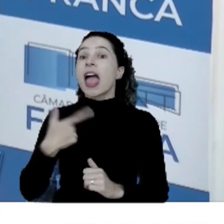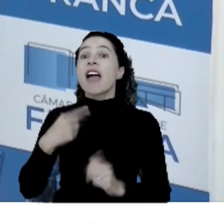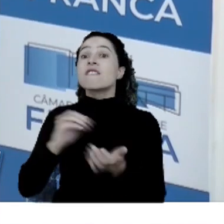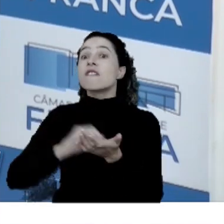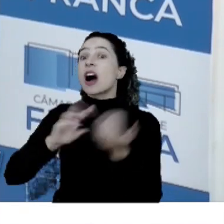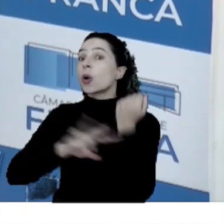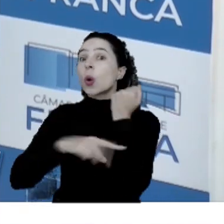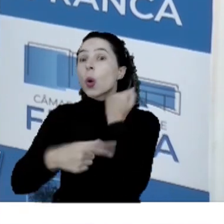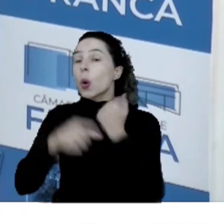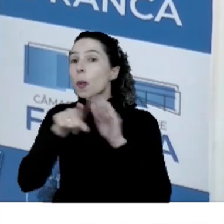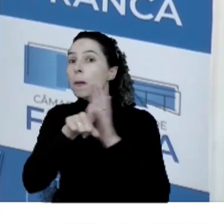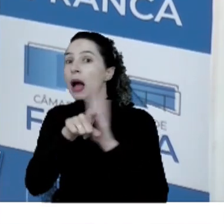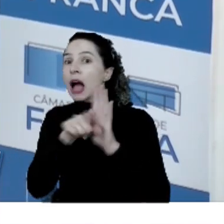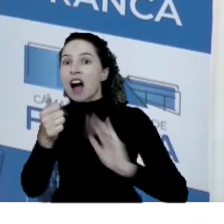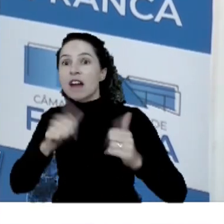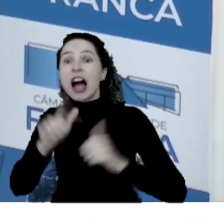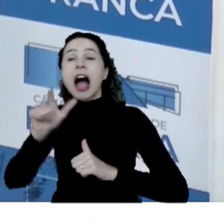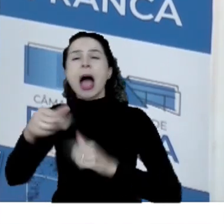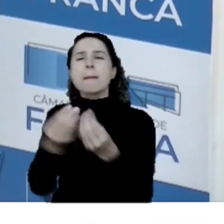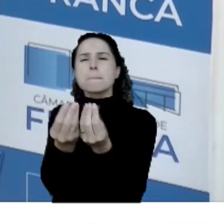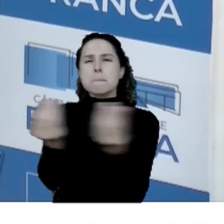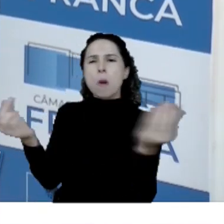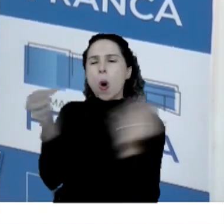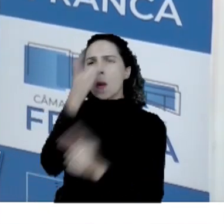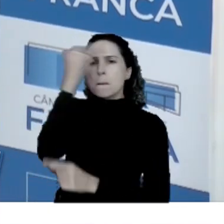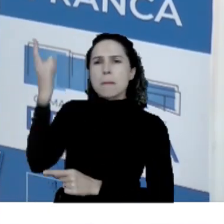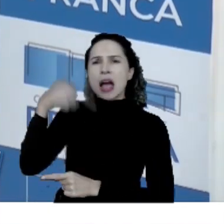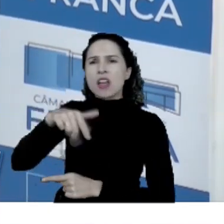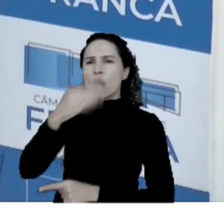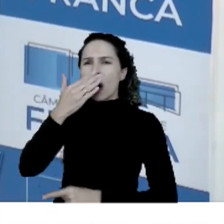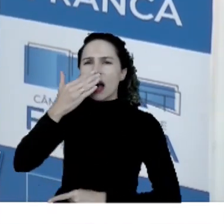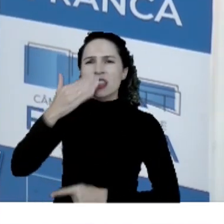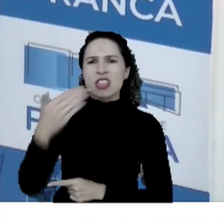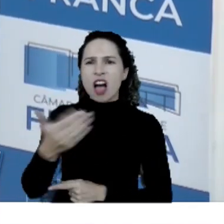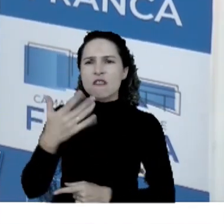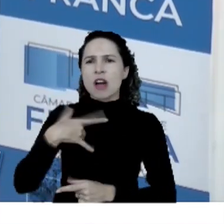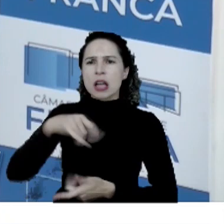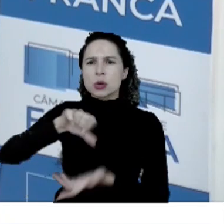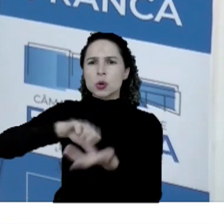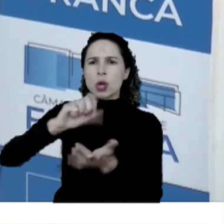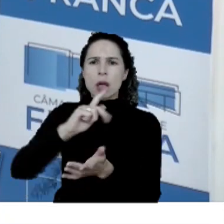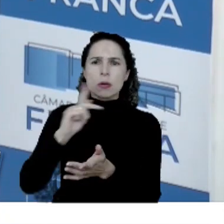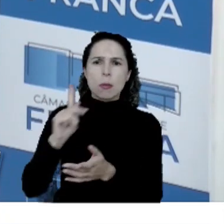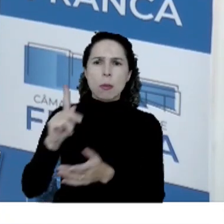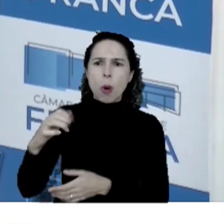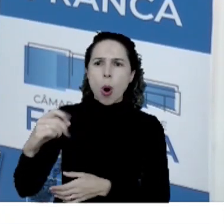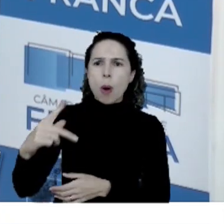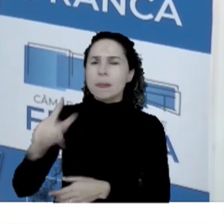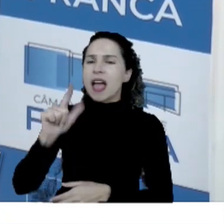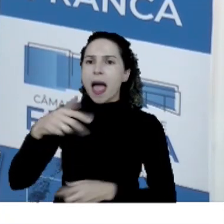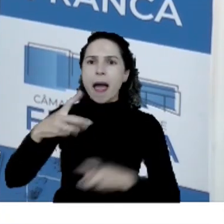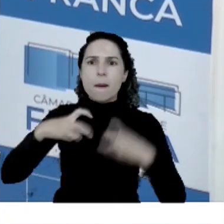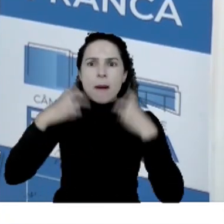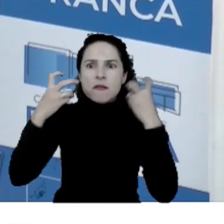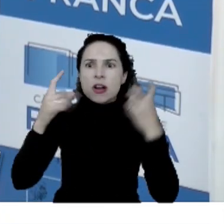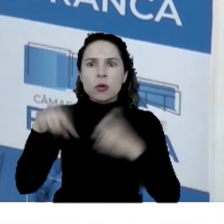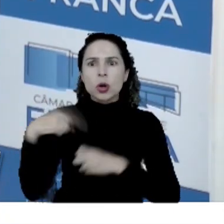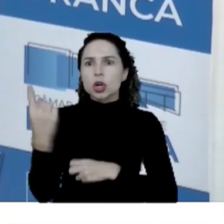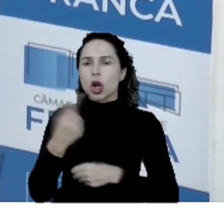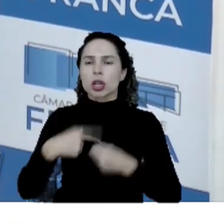é aquele monte de gente em frente ao centro pop, que é uma vergonha para a nossa